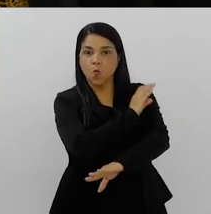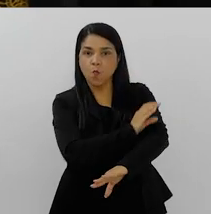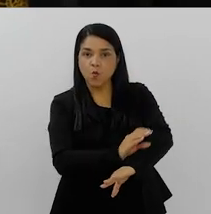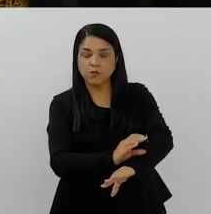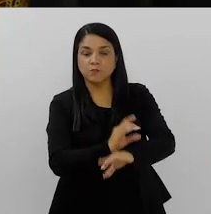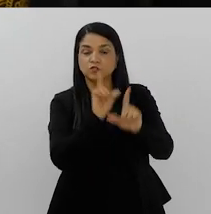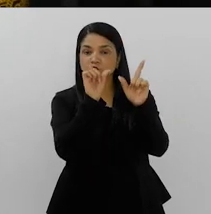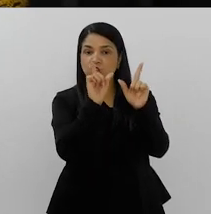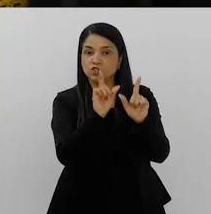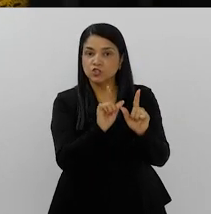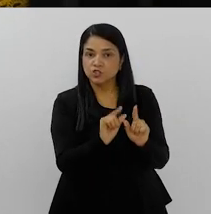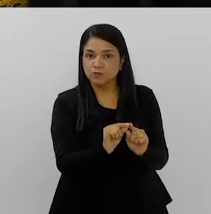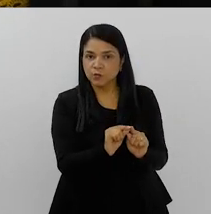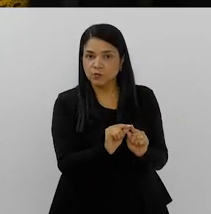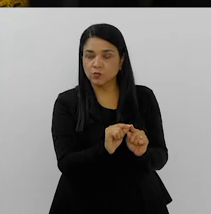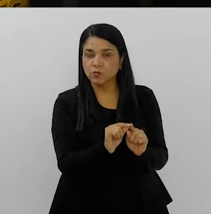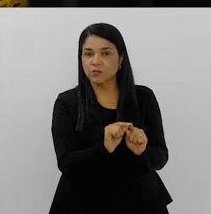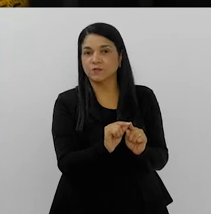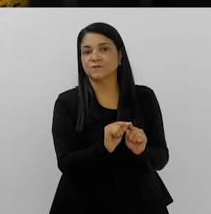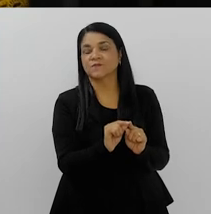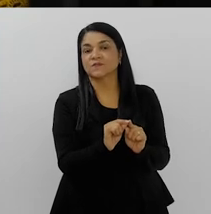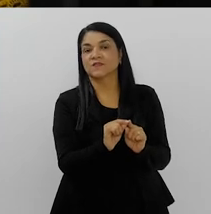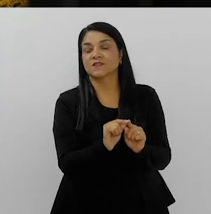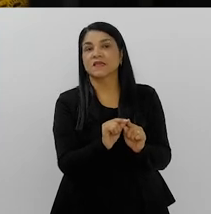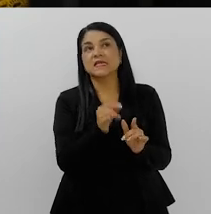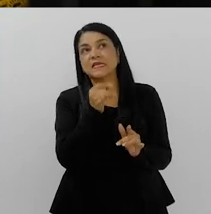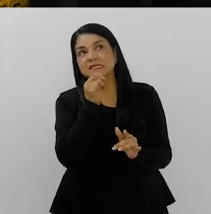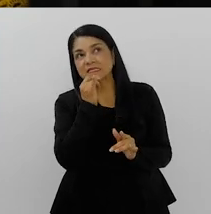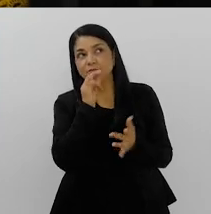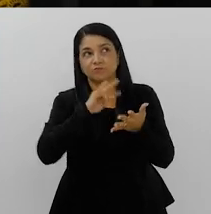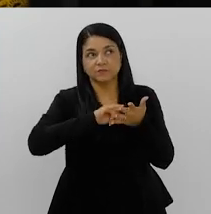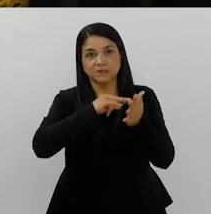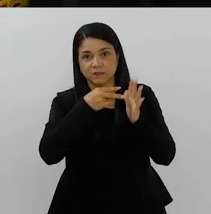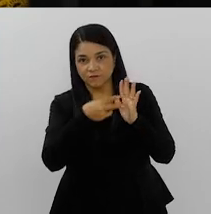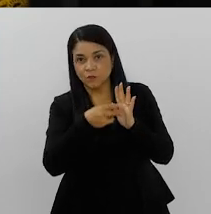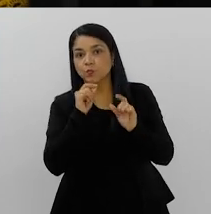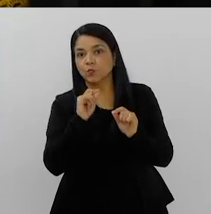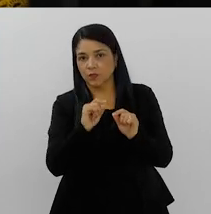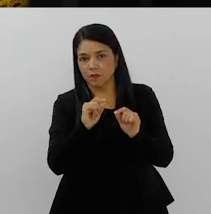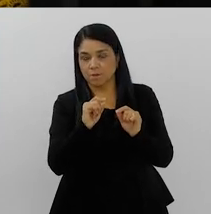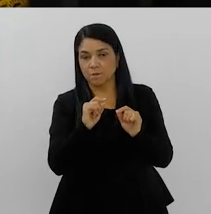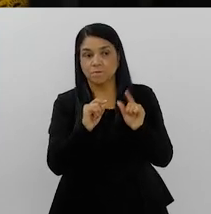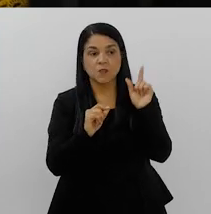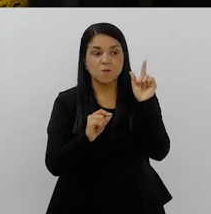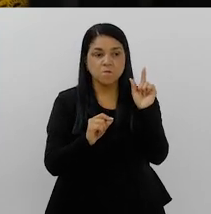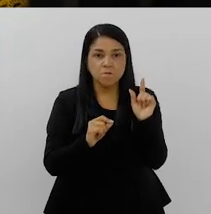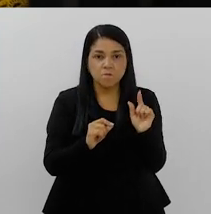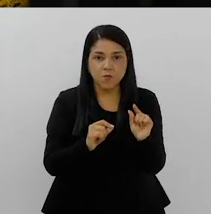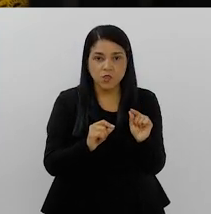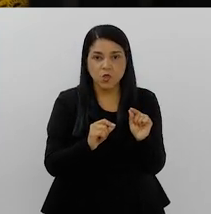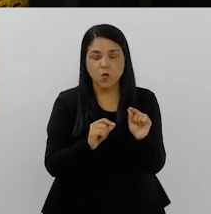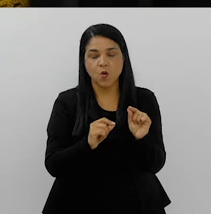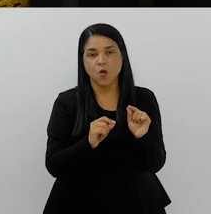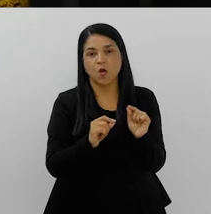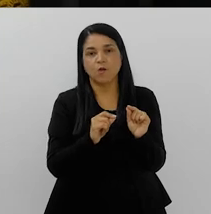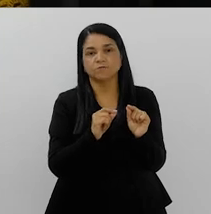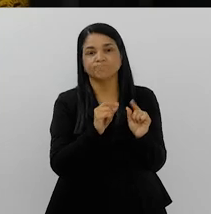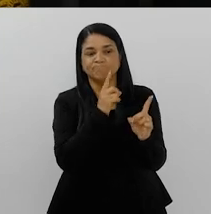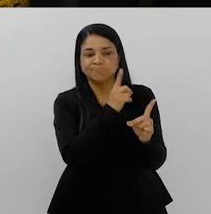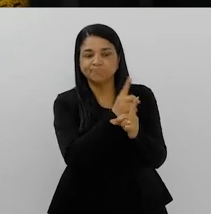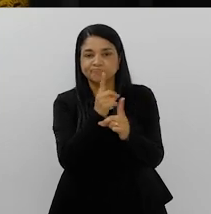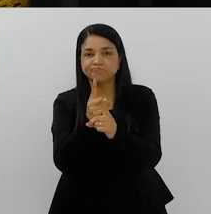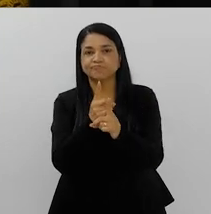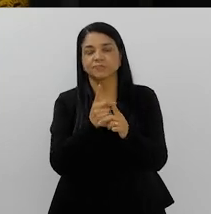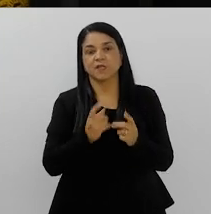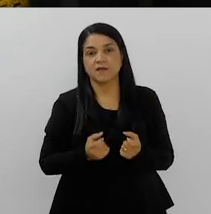comportamento que vão diminuir a incidência ou seja vai realmente existir um menor número de câncer de